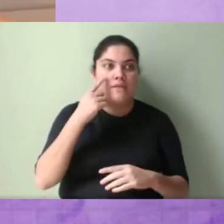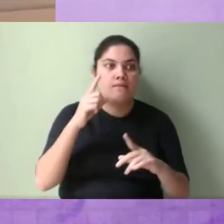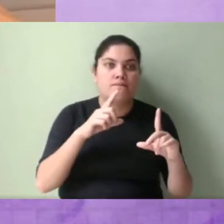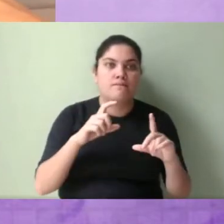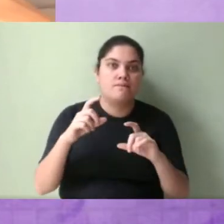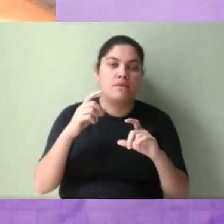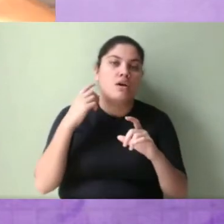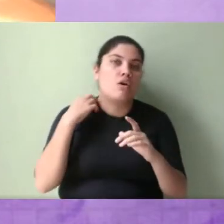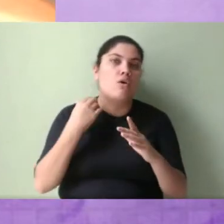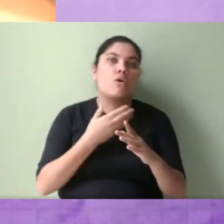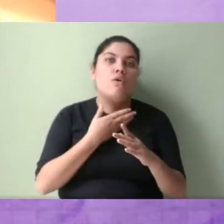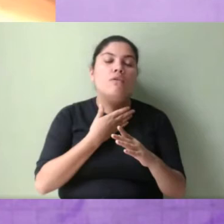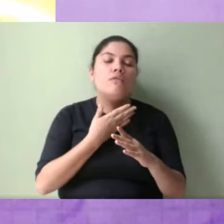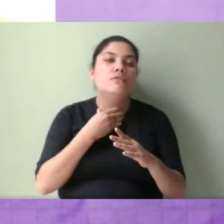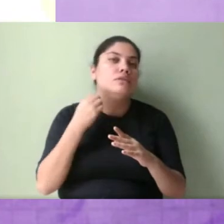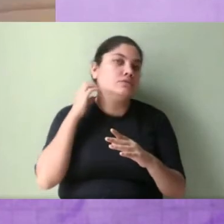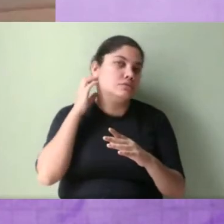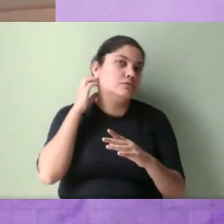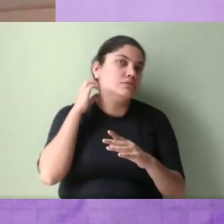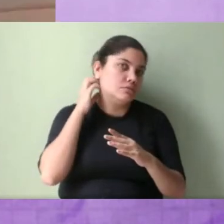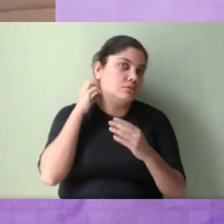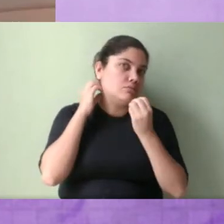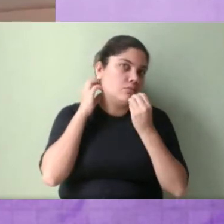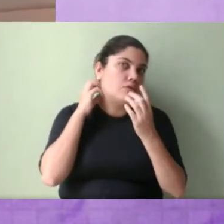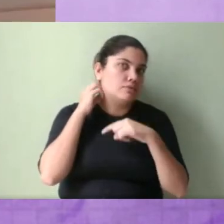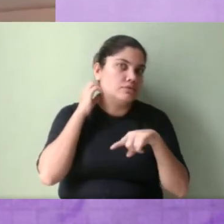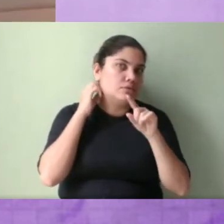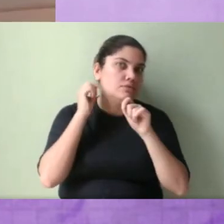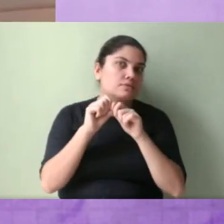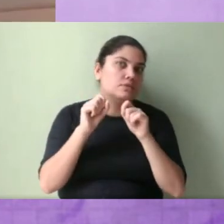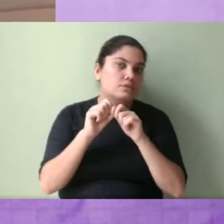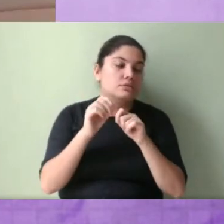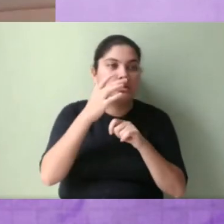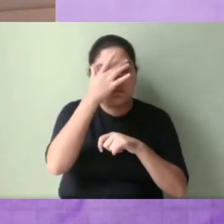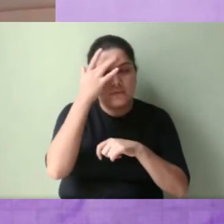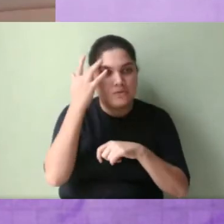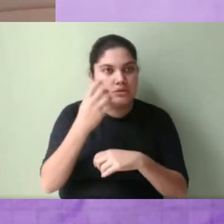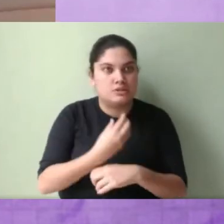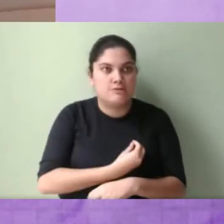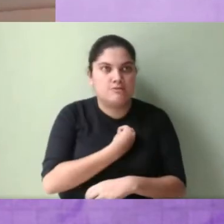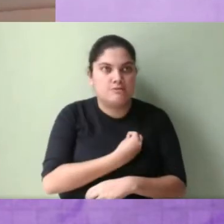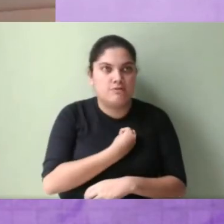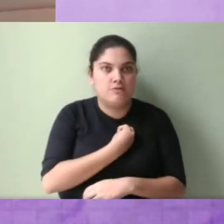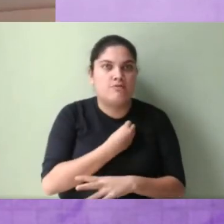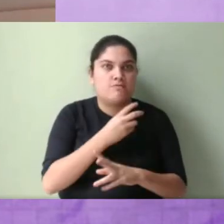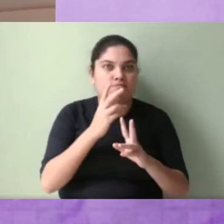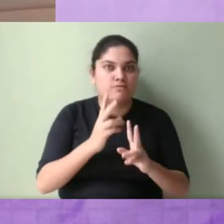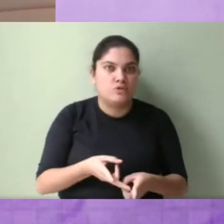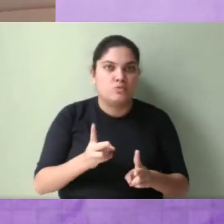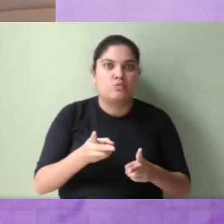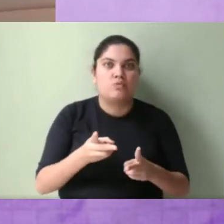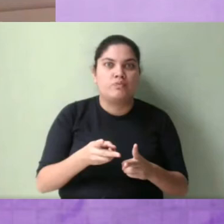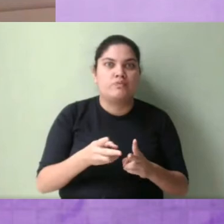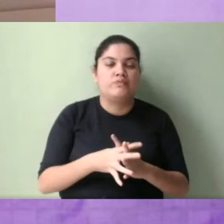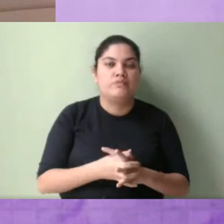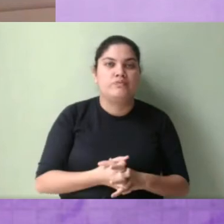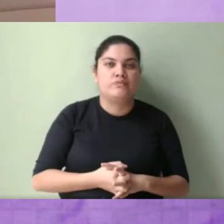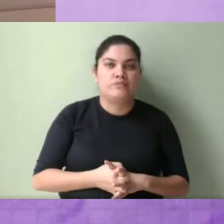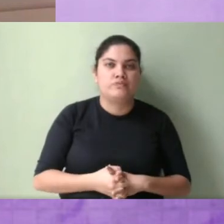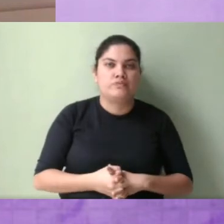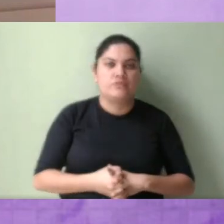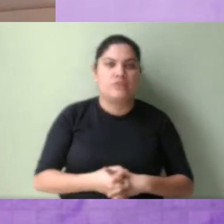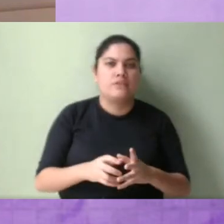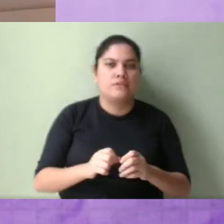abuso ocorre, e assim, uma vez que você entende, realmente é muito fácil conseguir identificar, você percebe que tem características que são